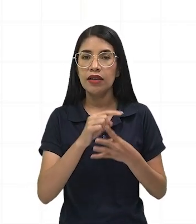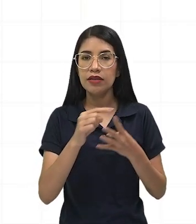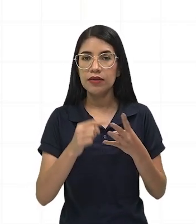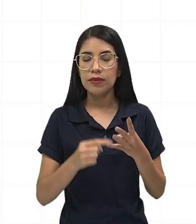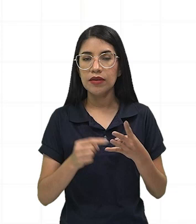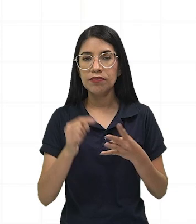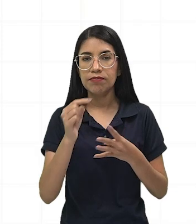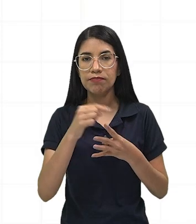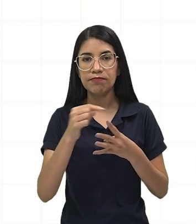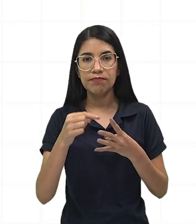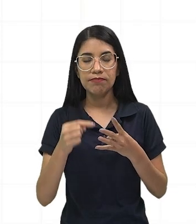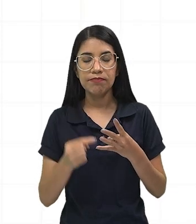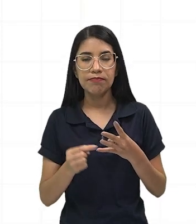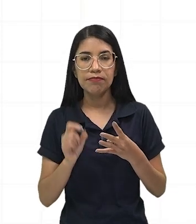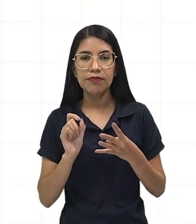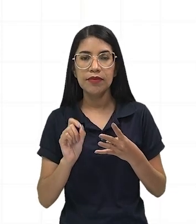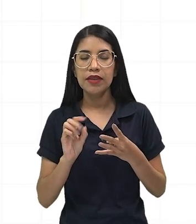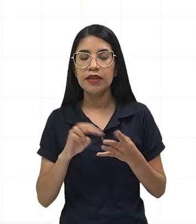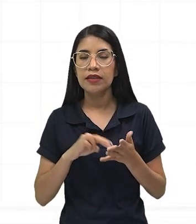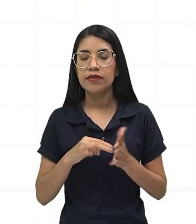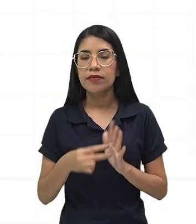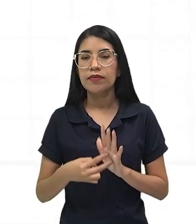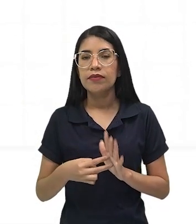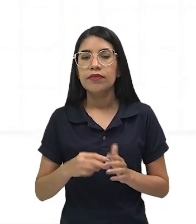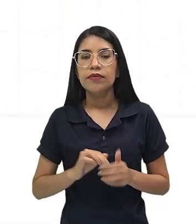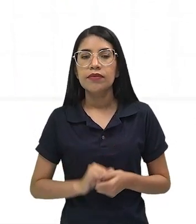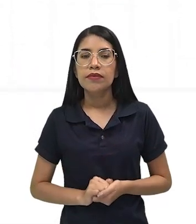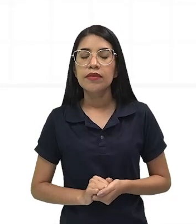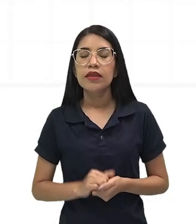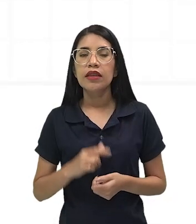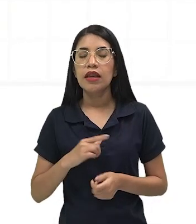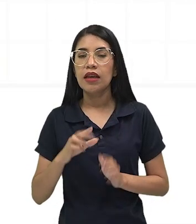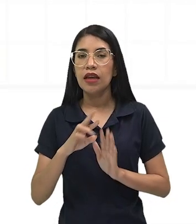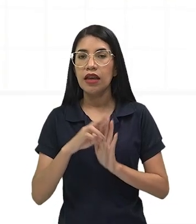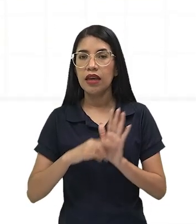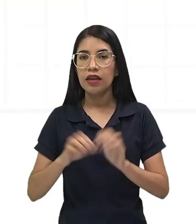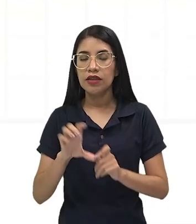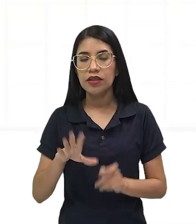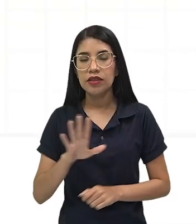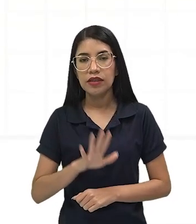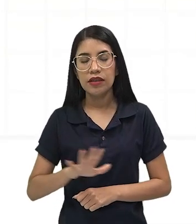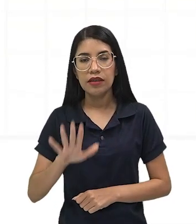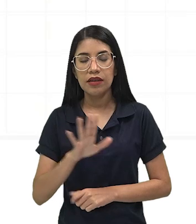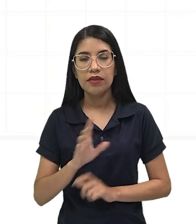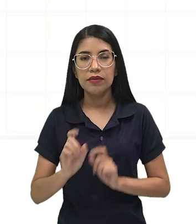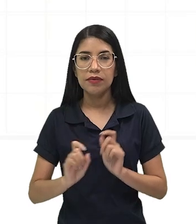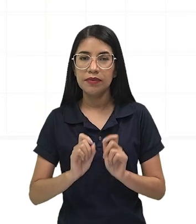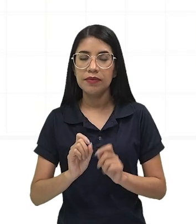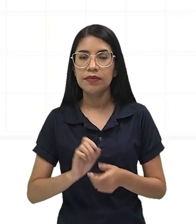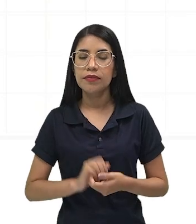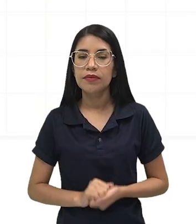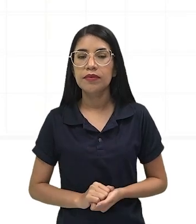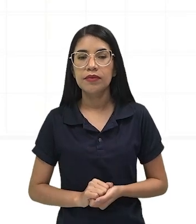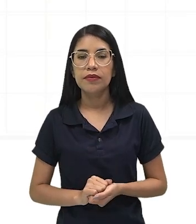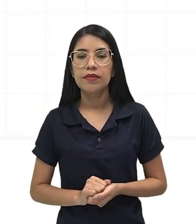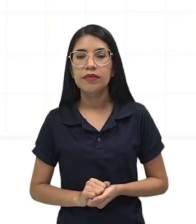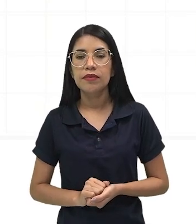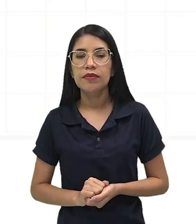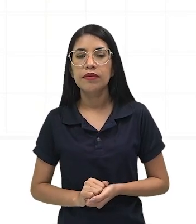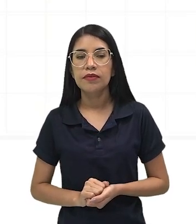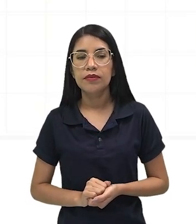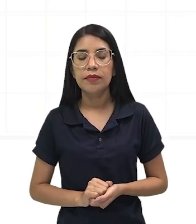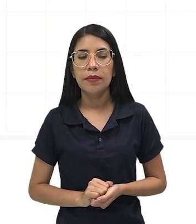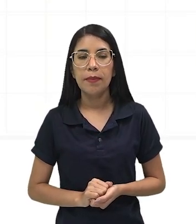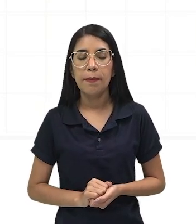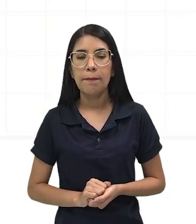medidas, por quê? Porque, ó, nós temos, então, a regra, ela simplesmente pode ser assim,